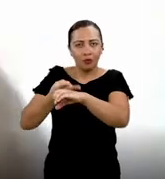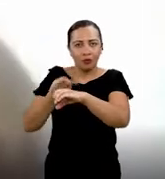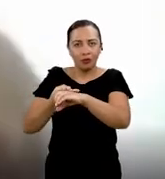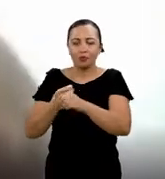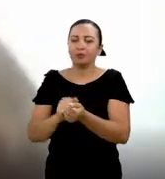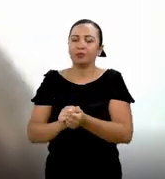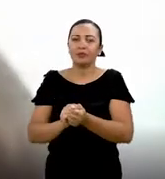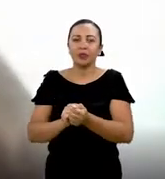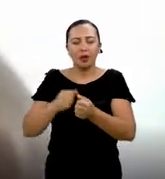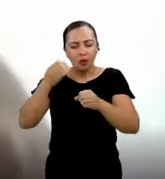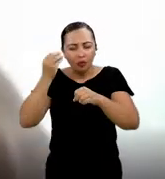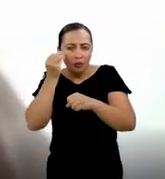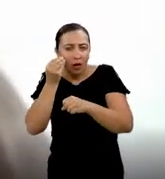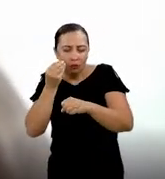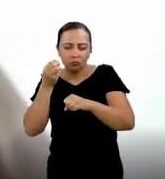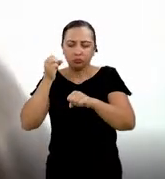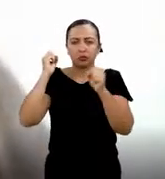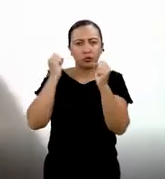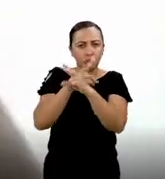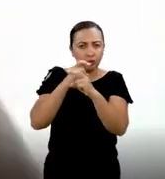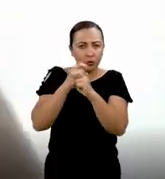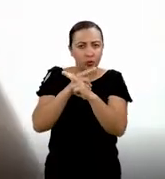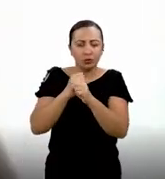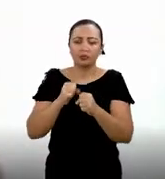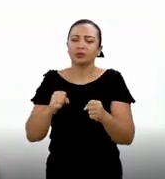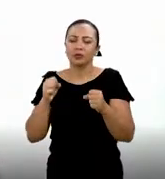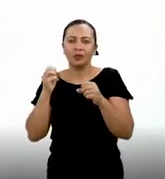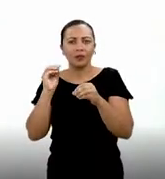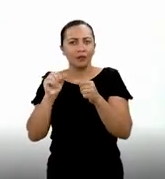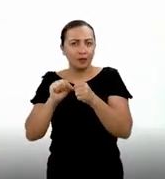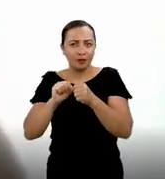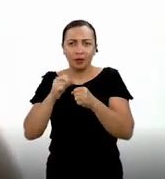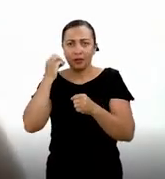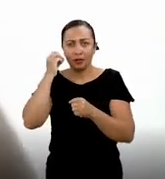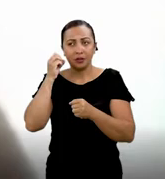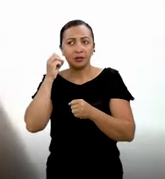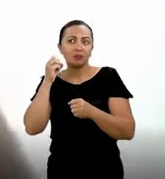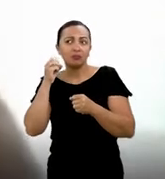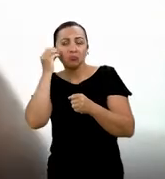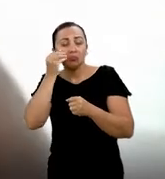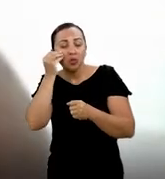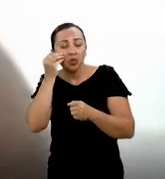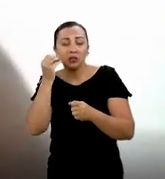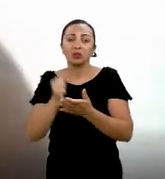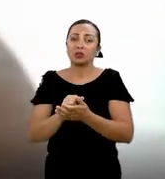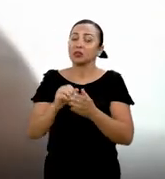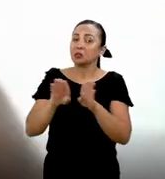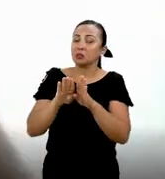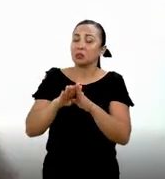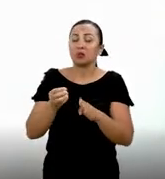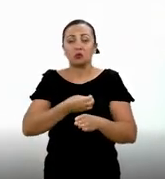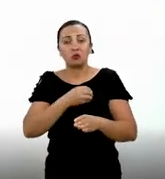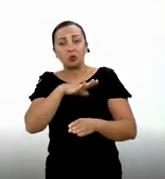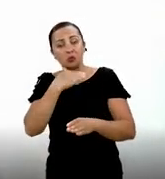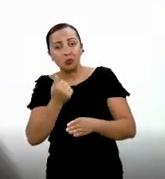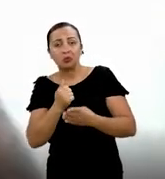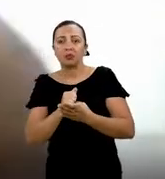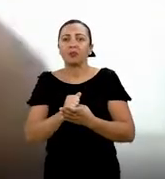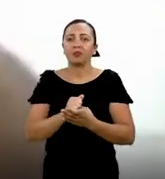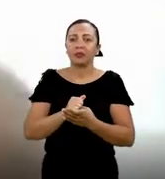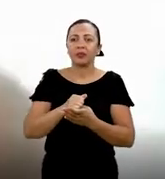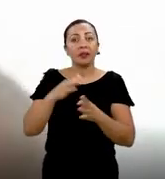toxicidade fizemos um teste fizemos testes de letalidade antes demos testes